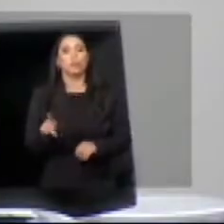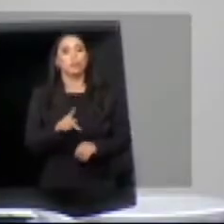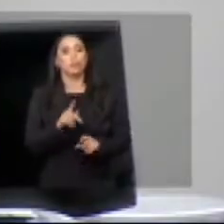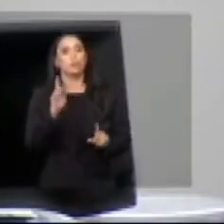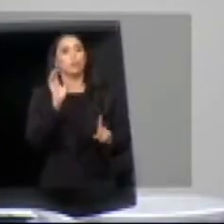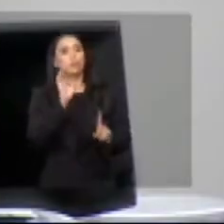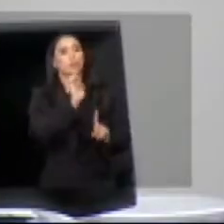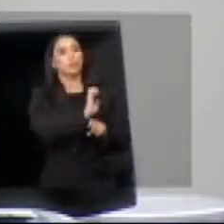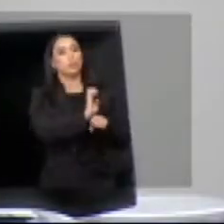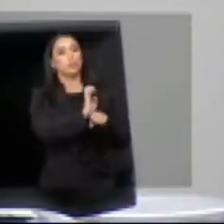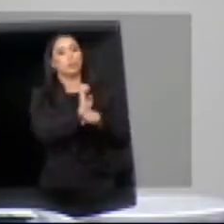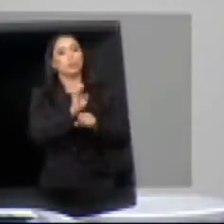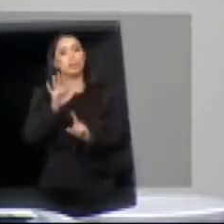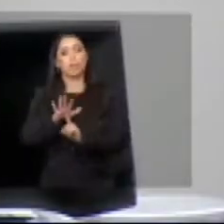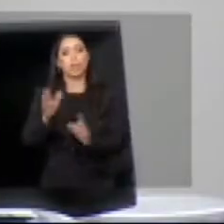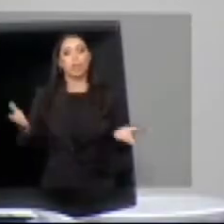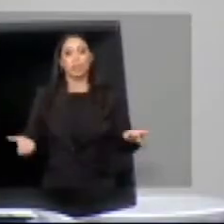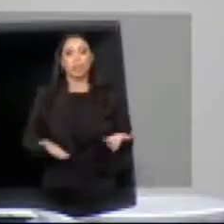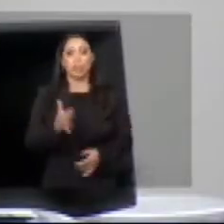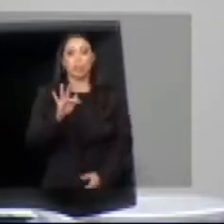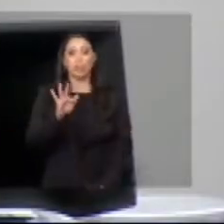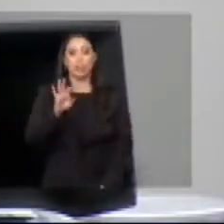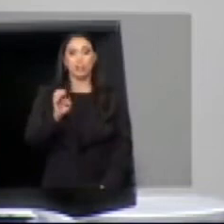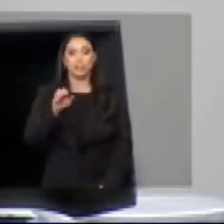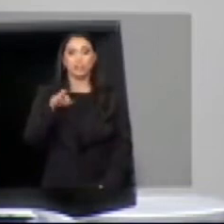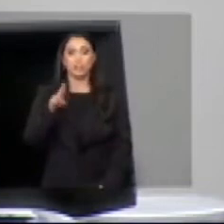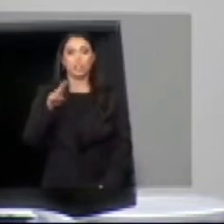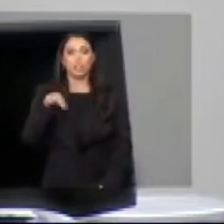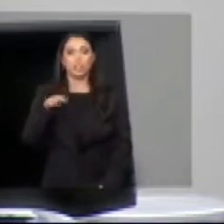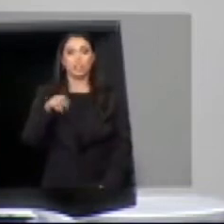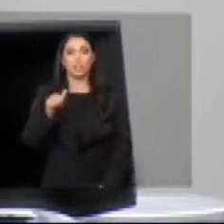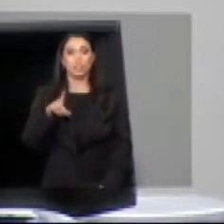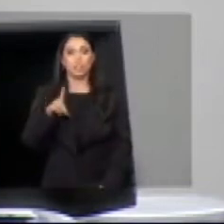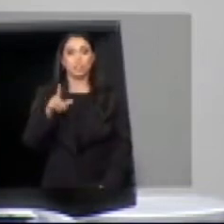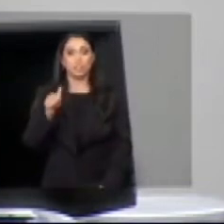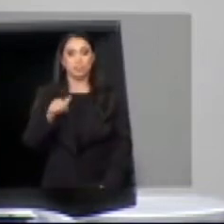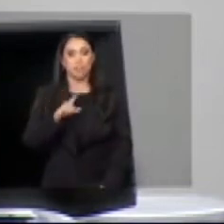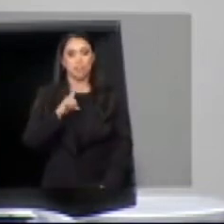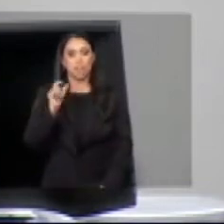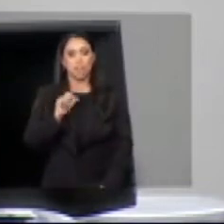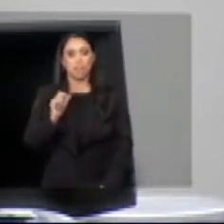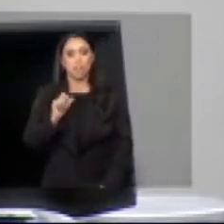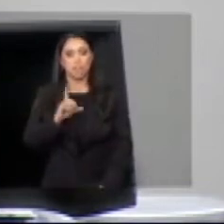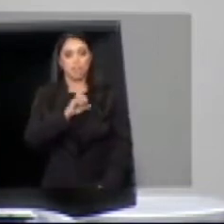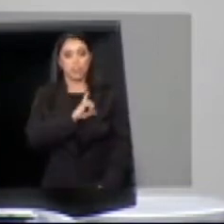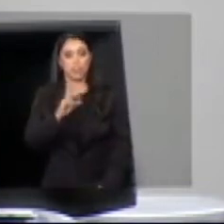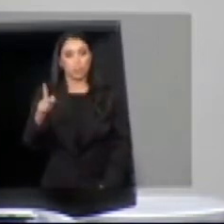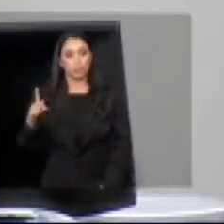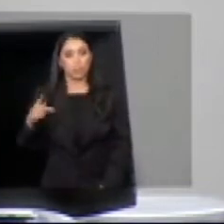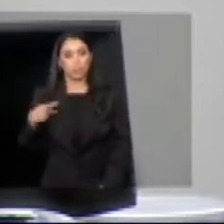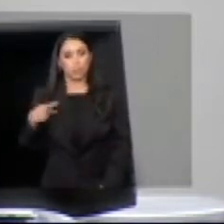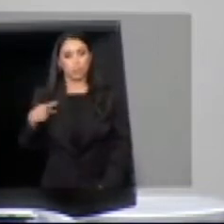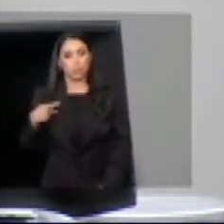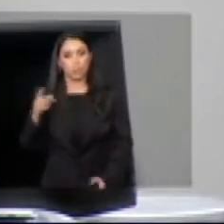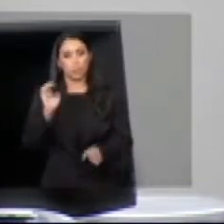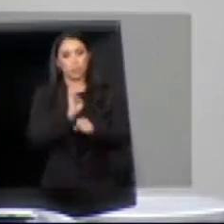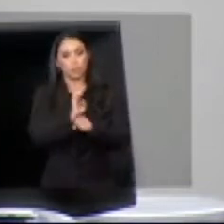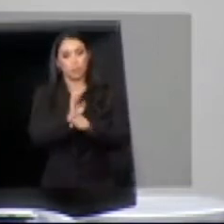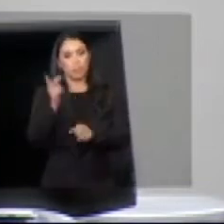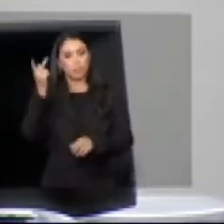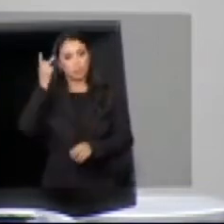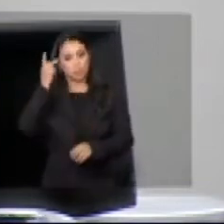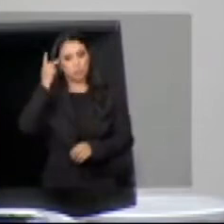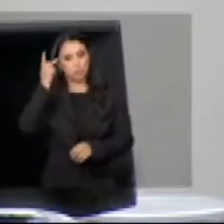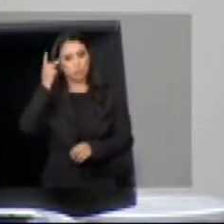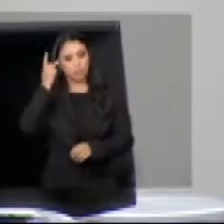fechamos a Doutora Fernanda Penteado baleia defensora República do Estado de São Paulo